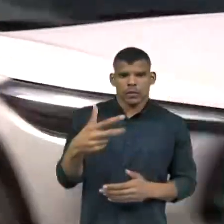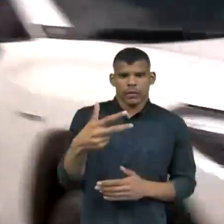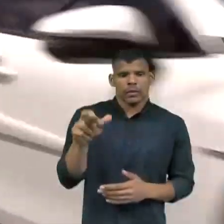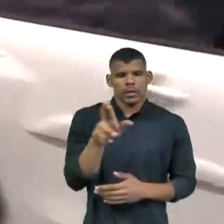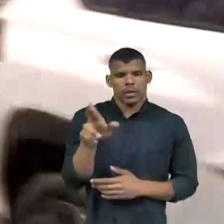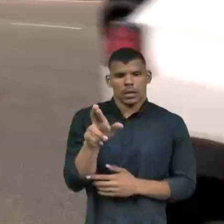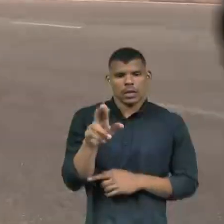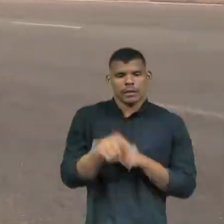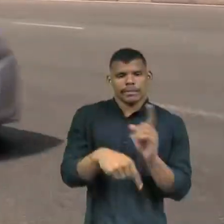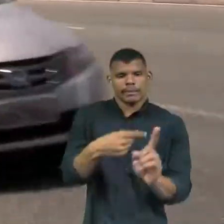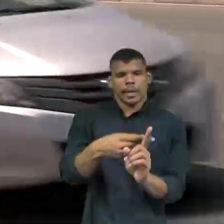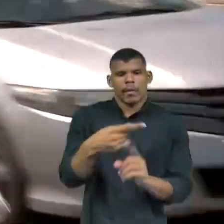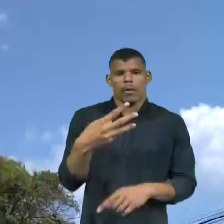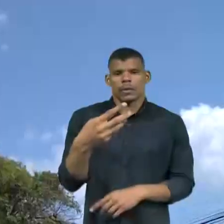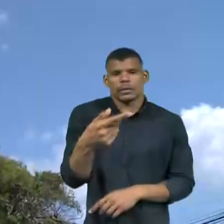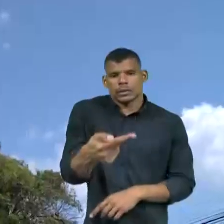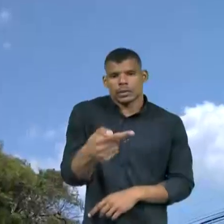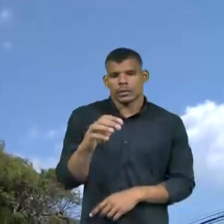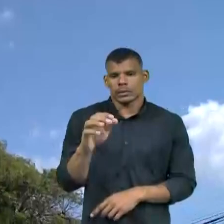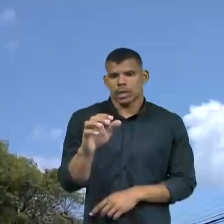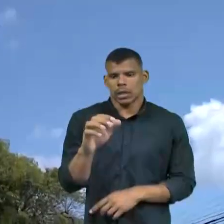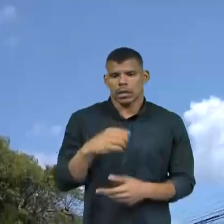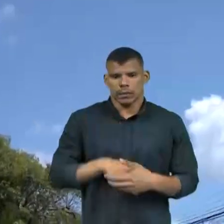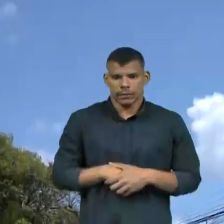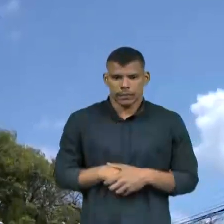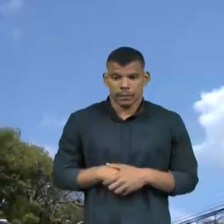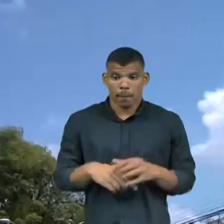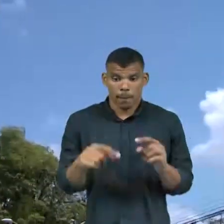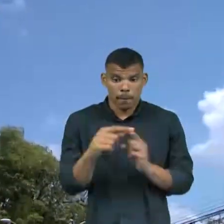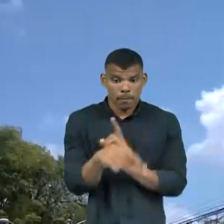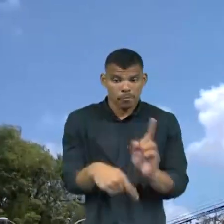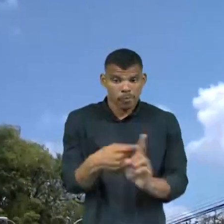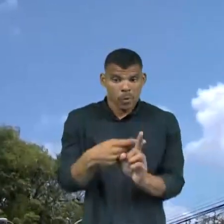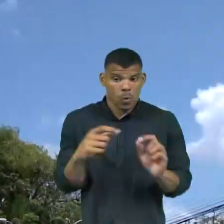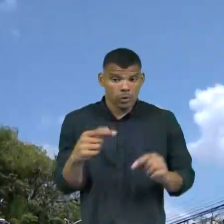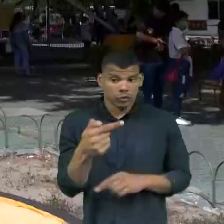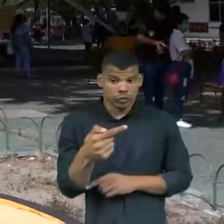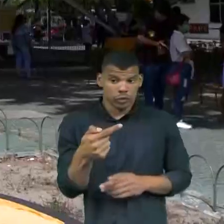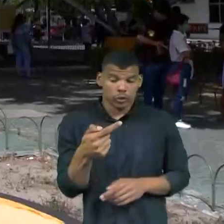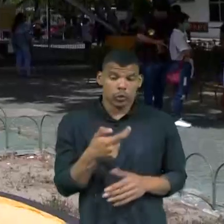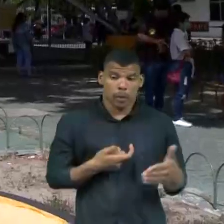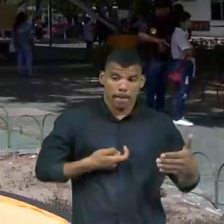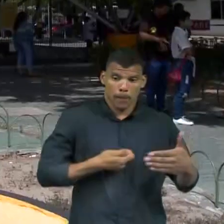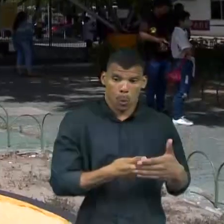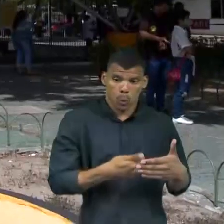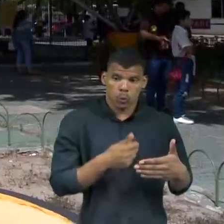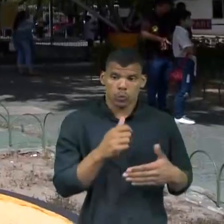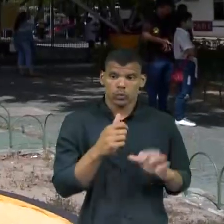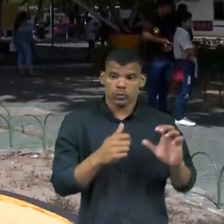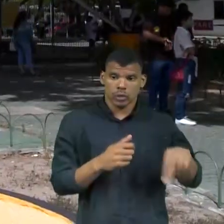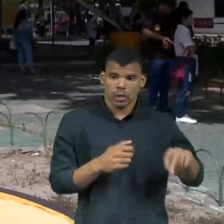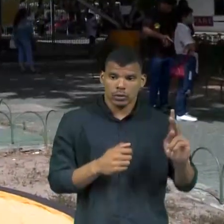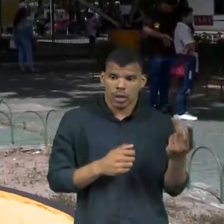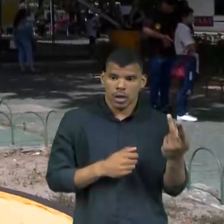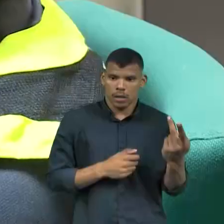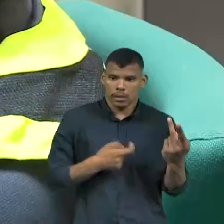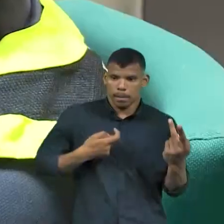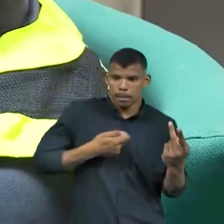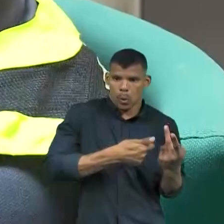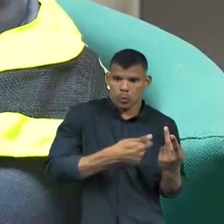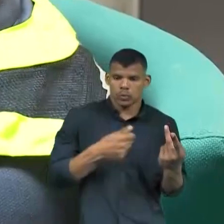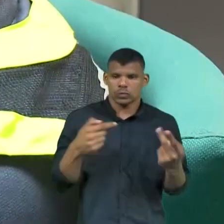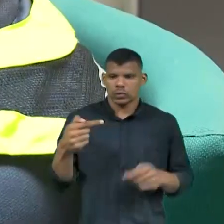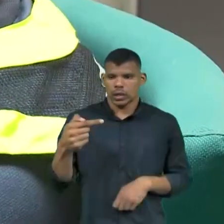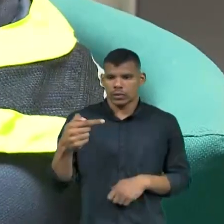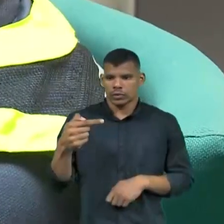R$ 293,47, mas também um acréscimo de 7 pontos no prontuário e a retenção do veículo